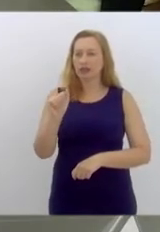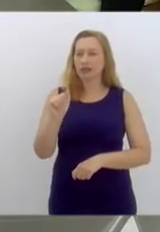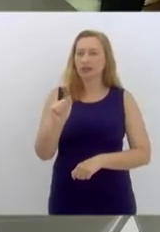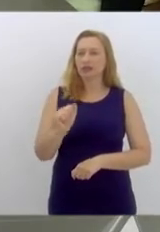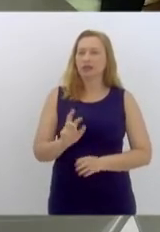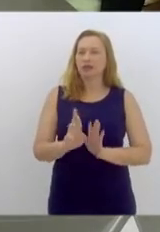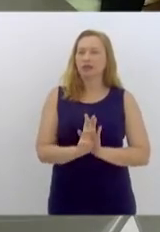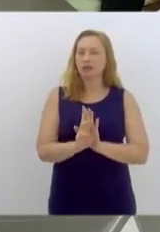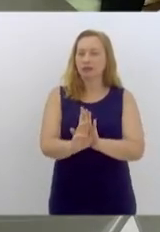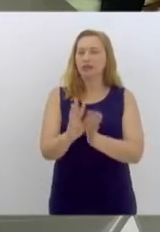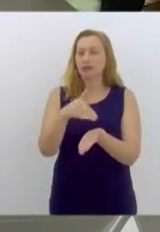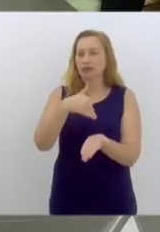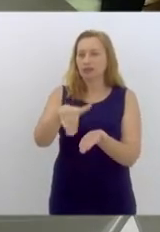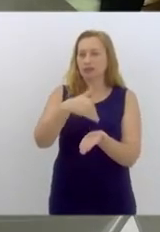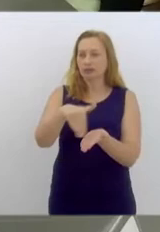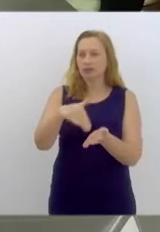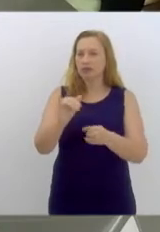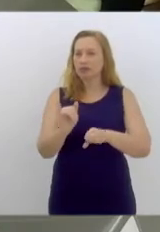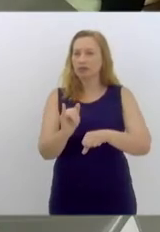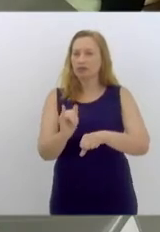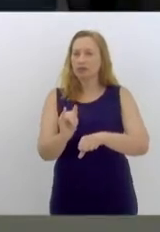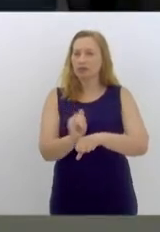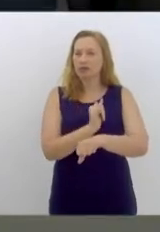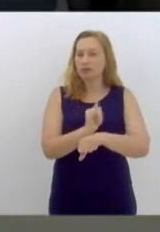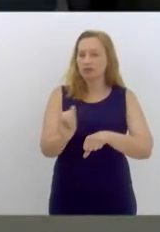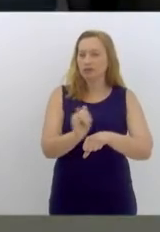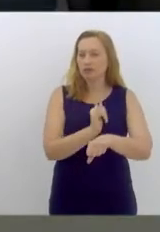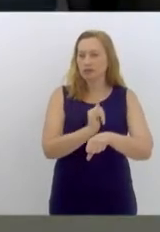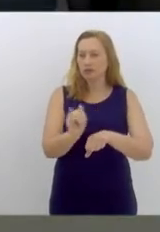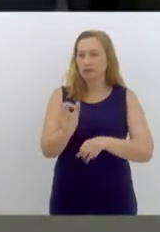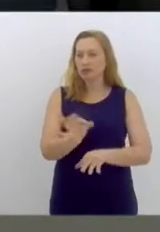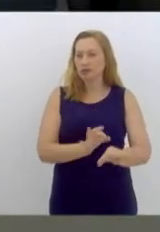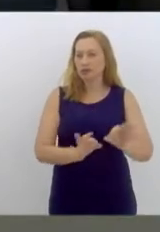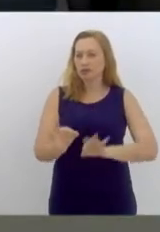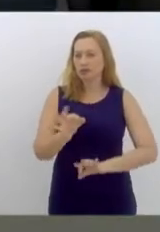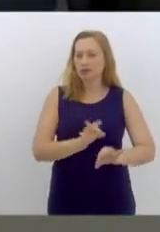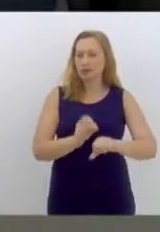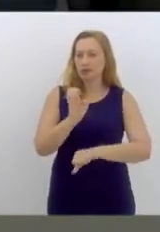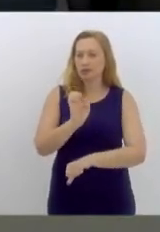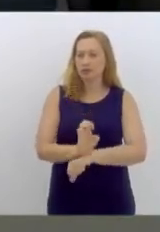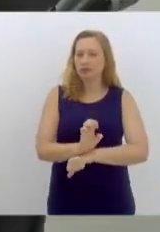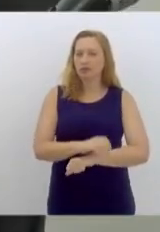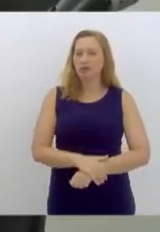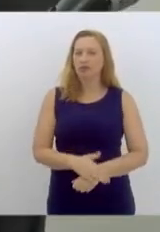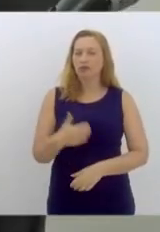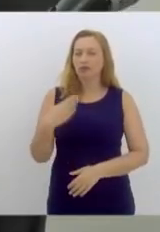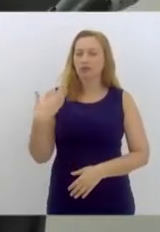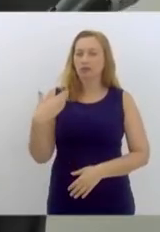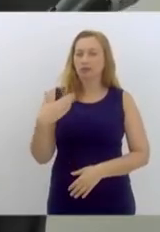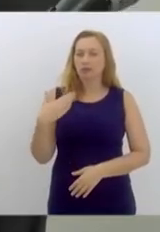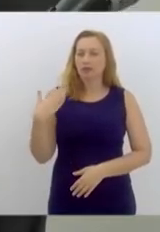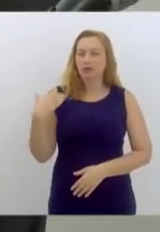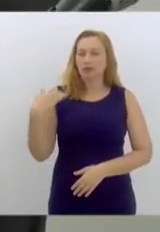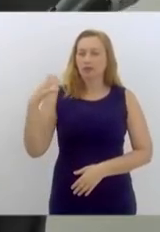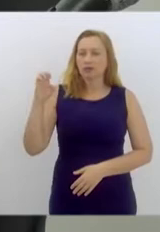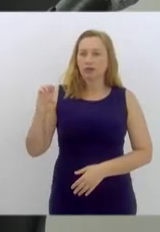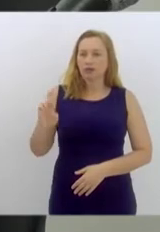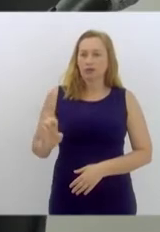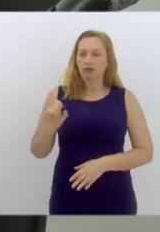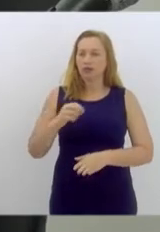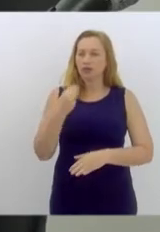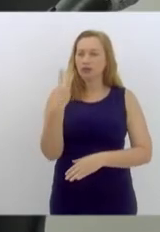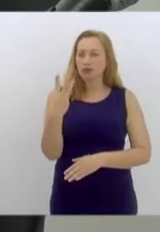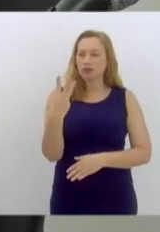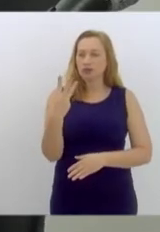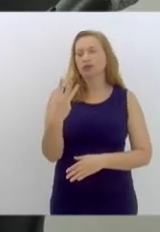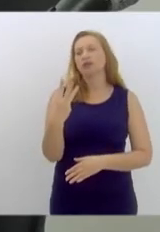a Secretaria de Planejamento do Estado. Então, aqui à minha esquerda estão os três representantes